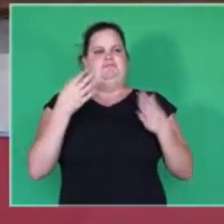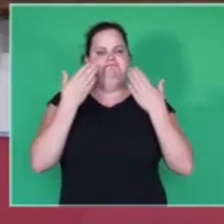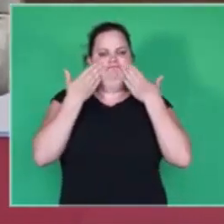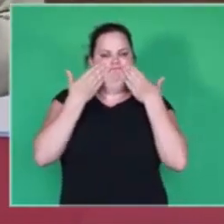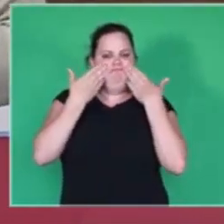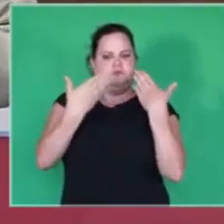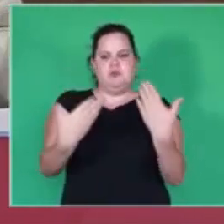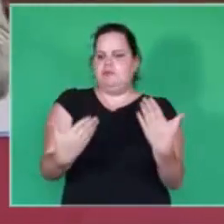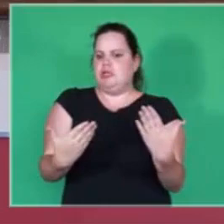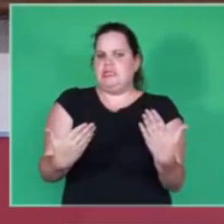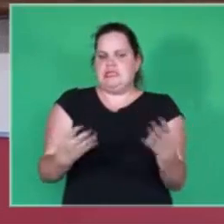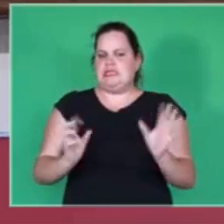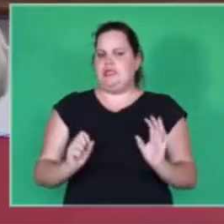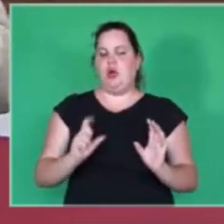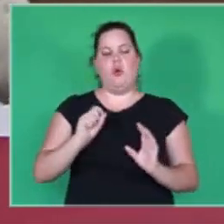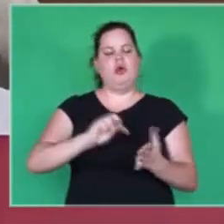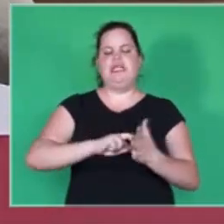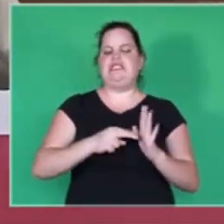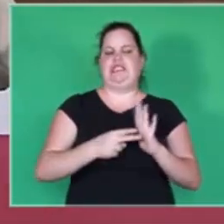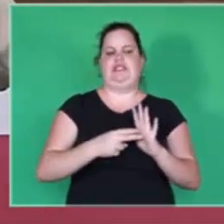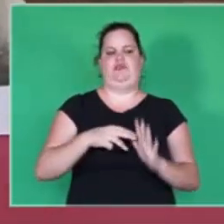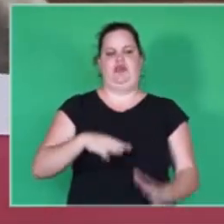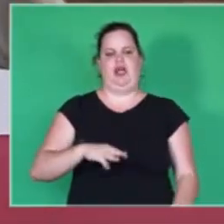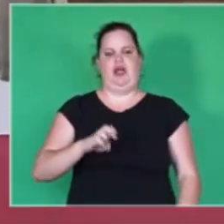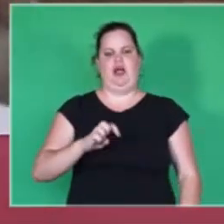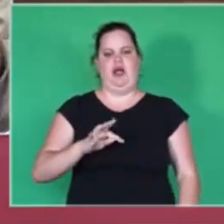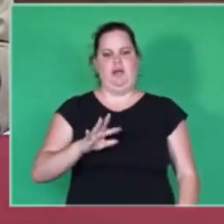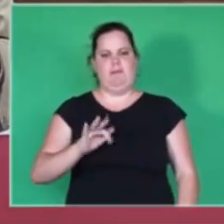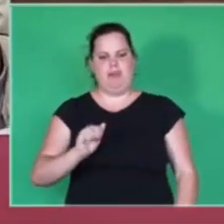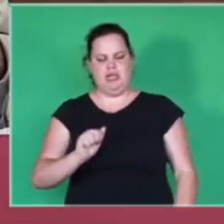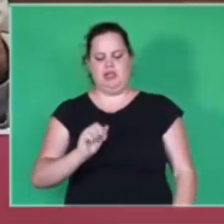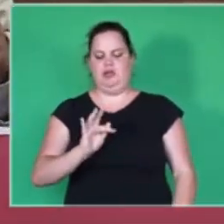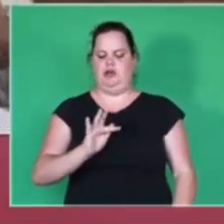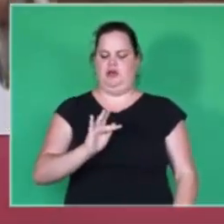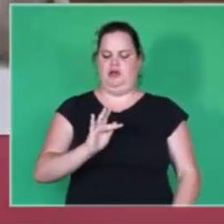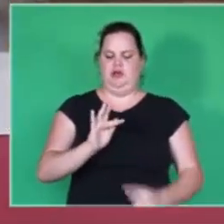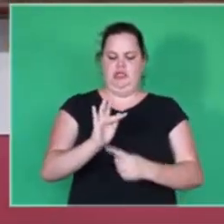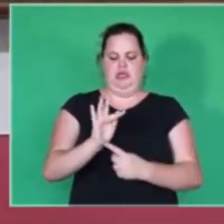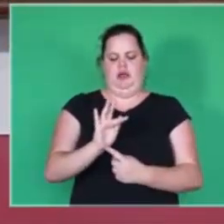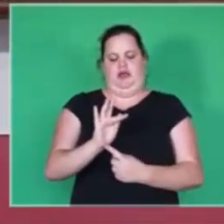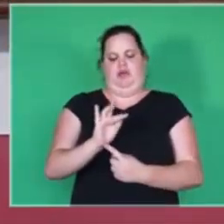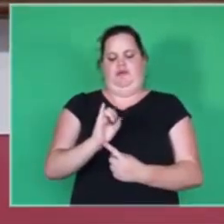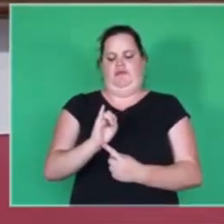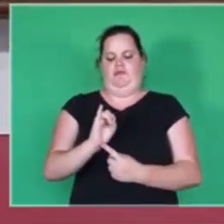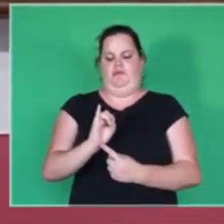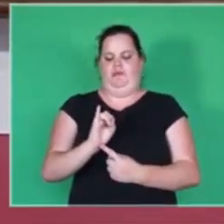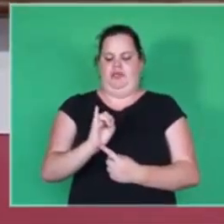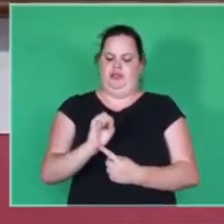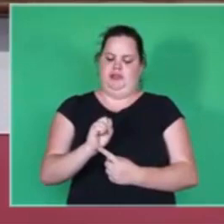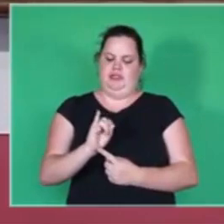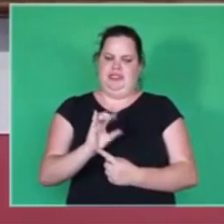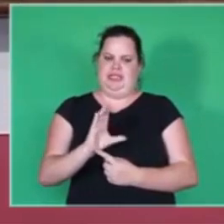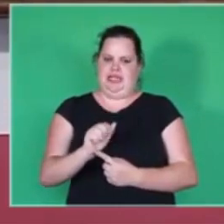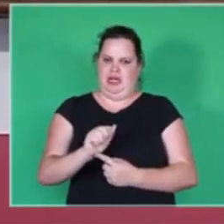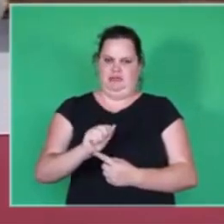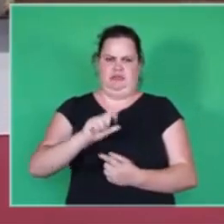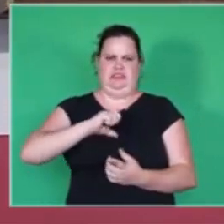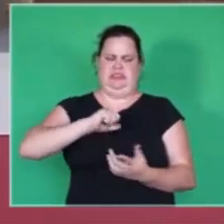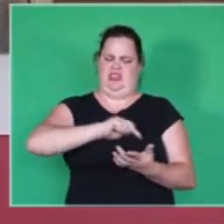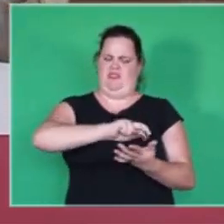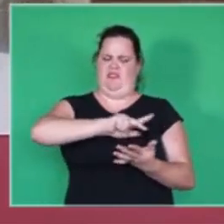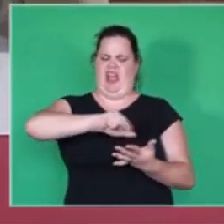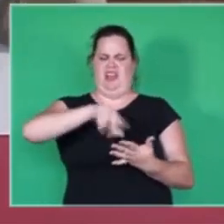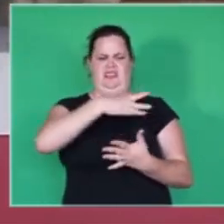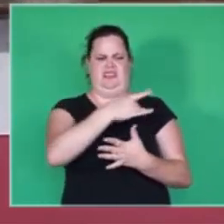Então, o que é metafísica? Tem uma série de explicações. Nós temos engenheiros aqui, professores de escola. Não, é além